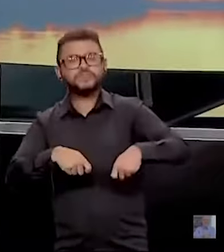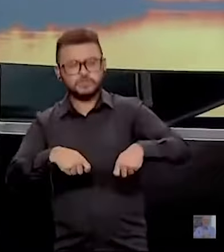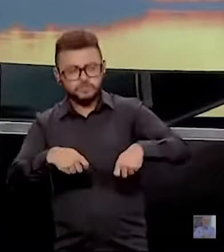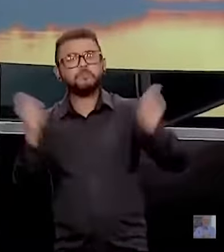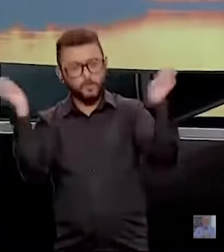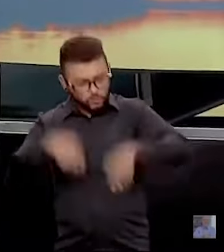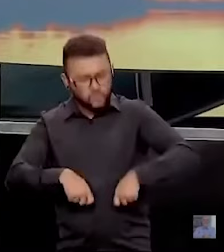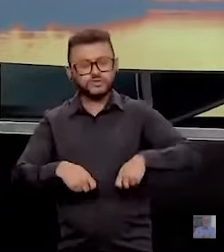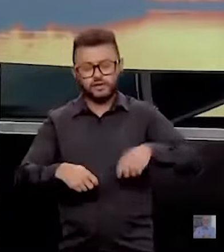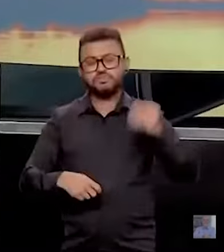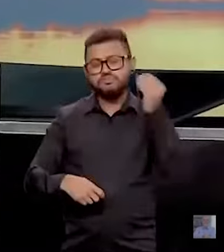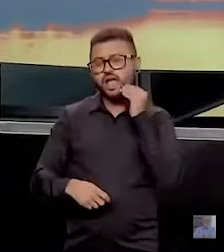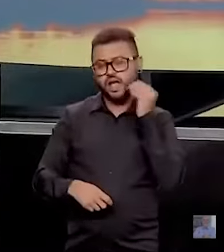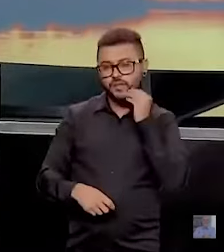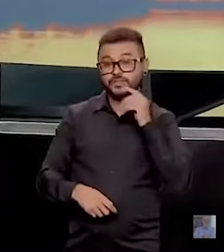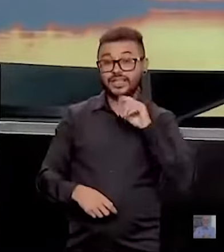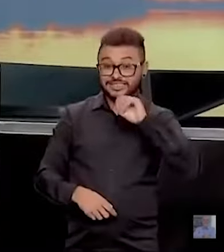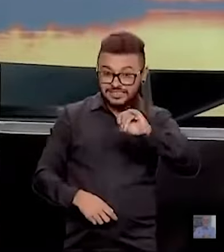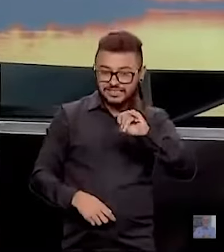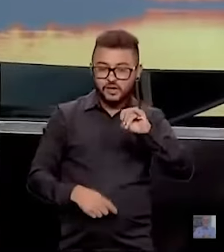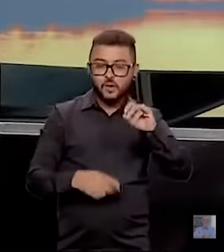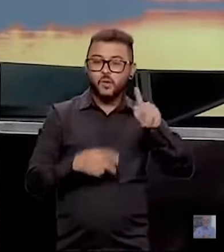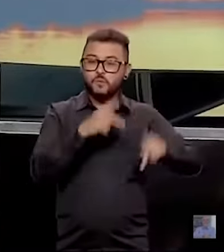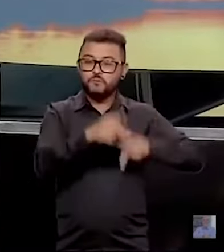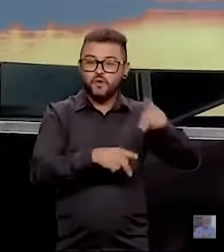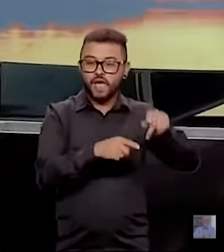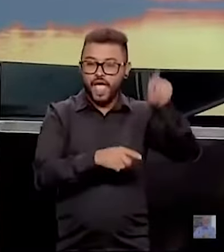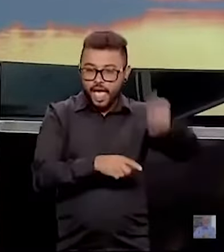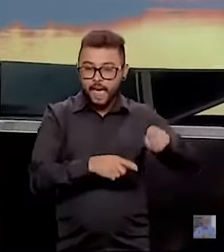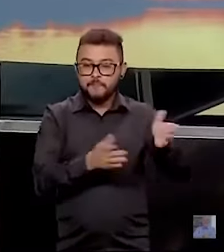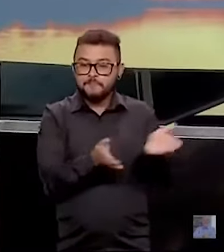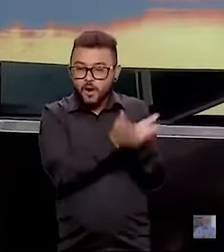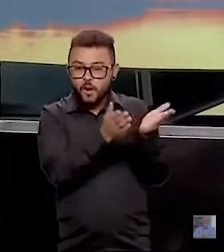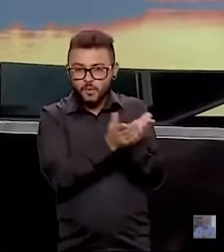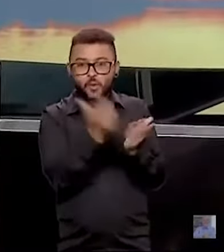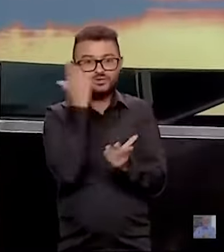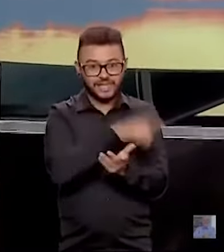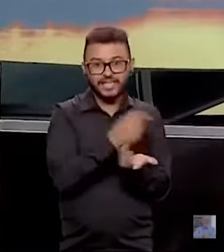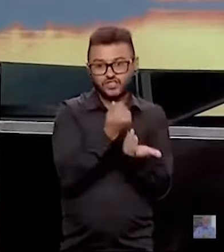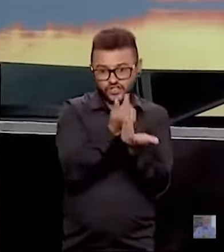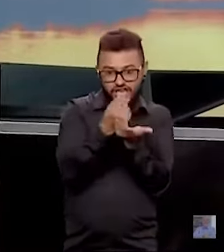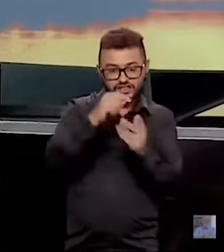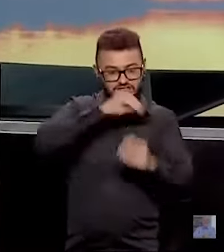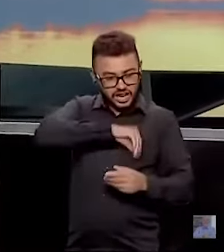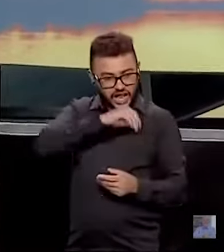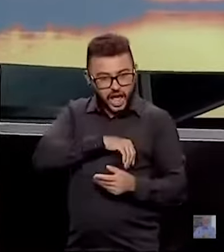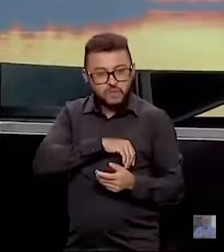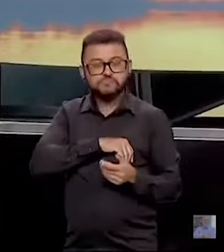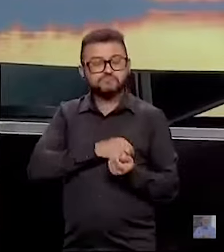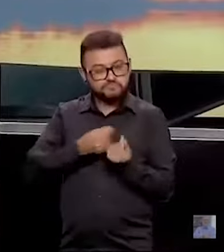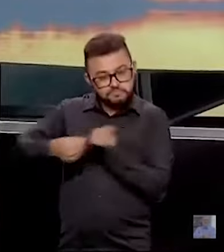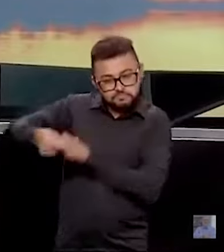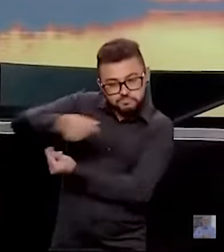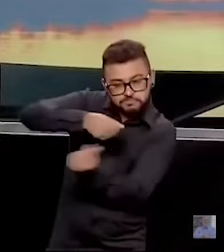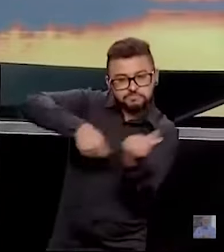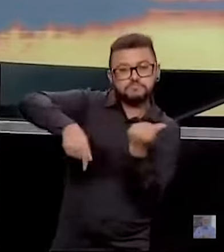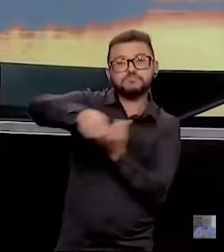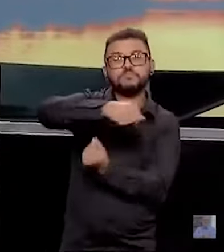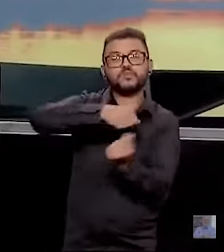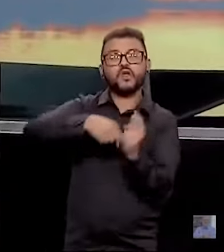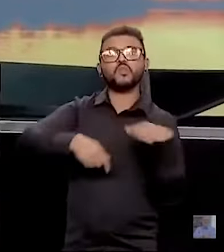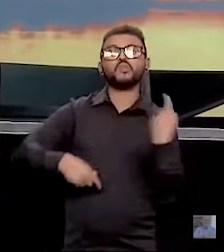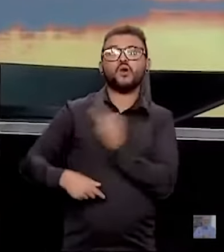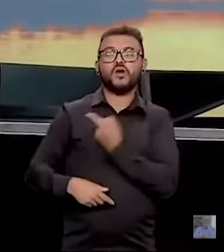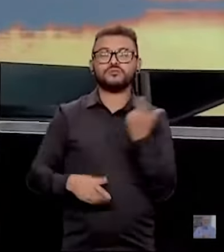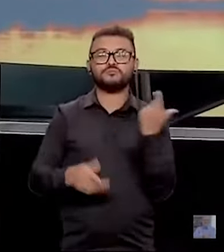poder comprar outra vez. E aí, quando o povo pobre tem o dinheiro circulando,